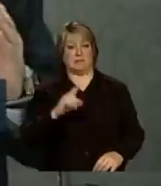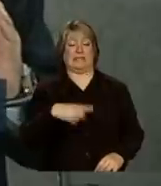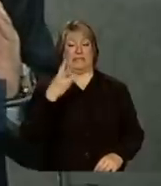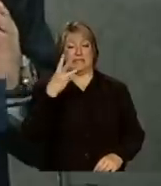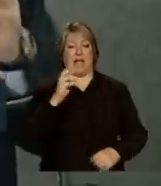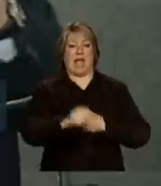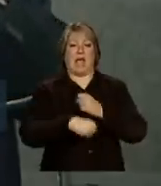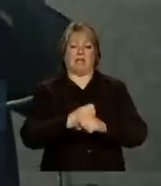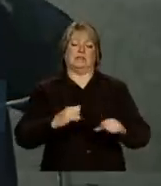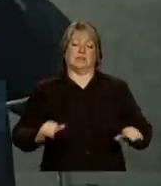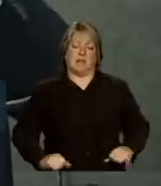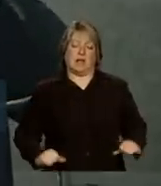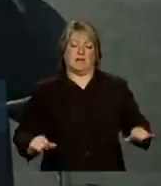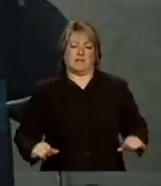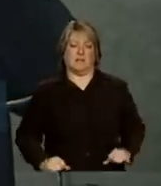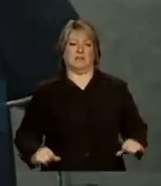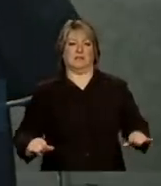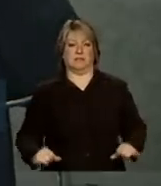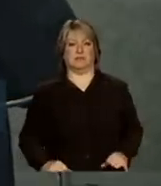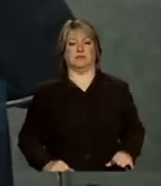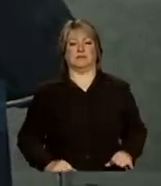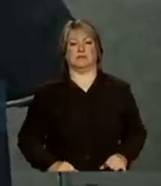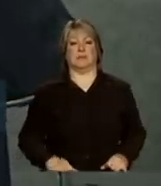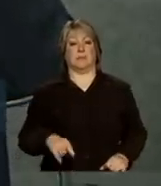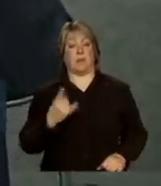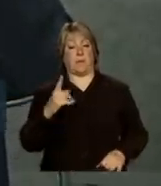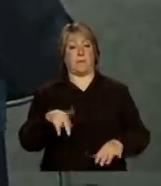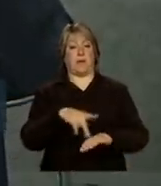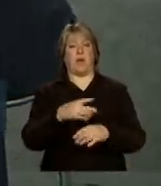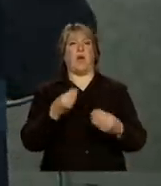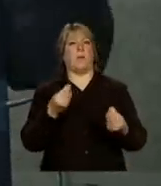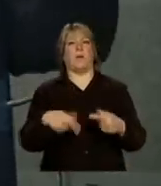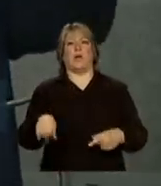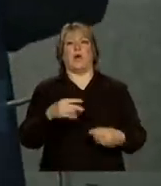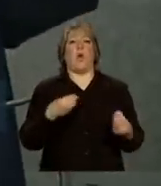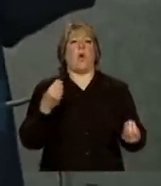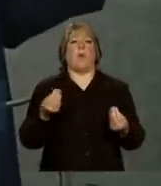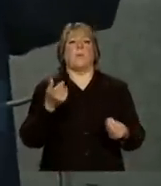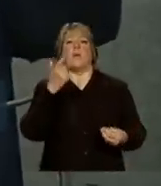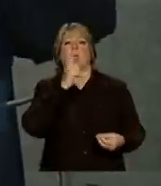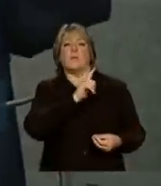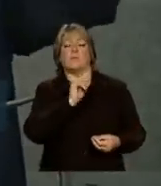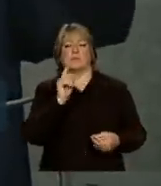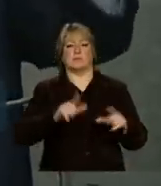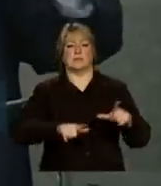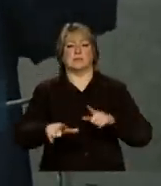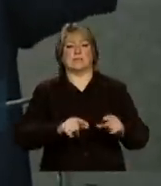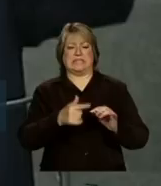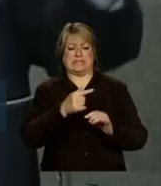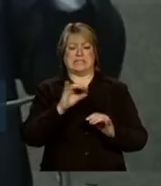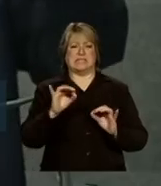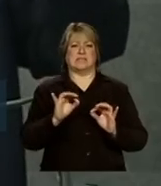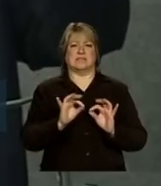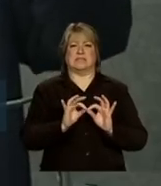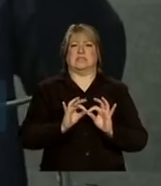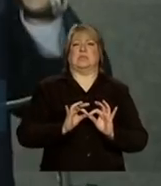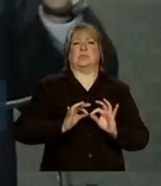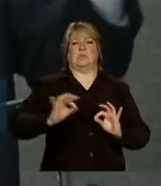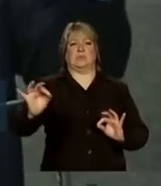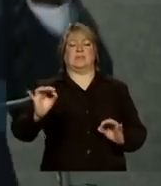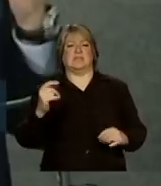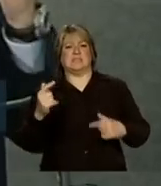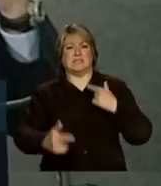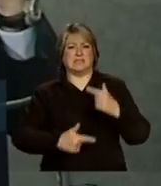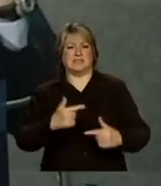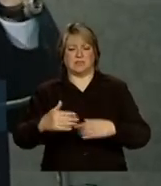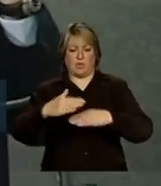sacrifício etc mas eu digo assim pô o país que nem nosso como é que tu vai poder ser eficiente numa gestão a 700 km de Rio Branco né na